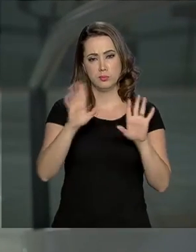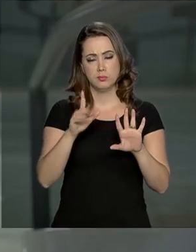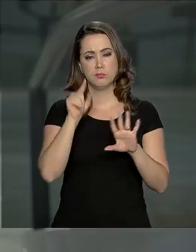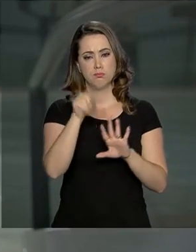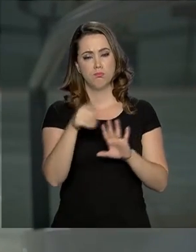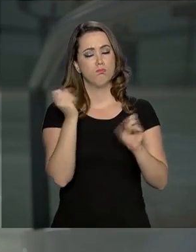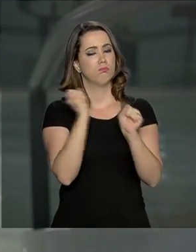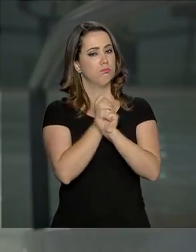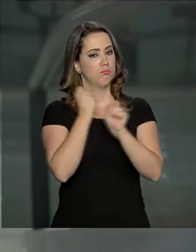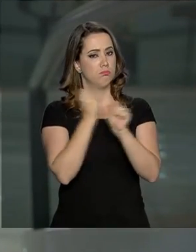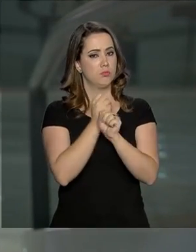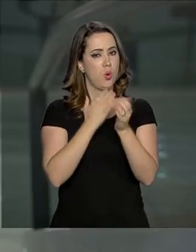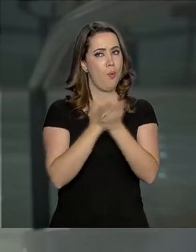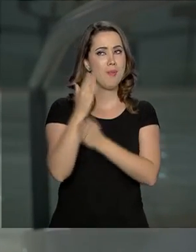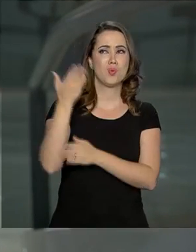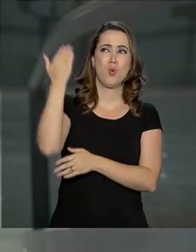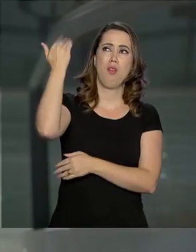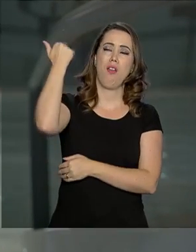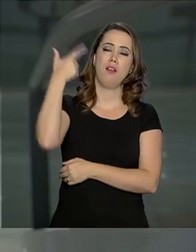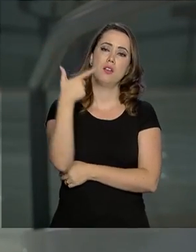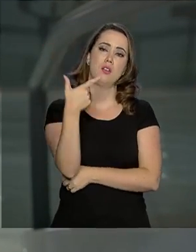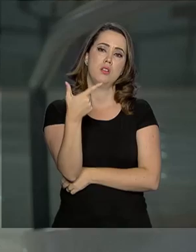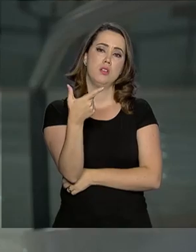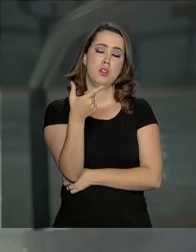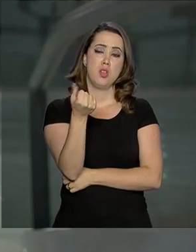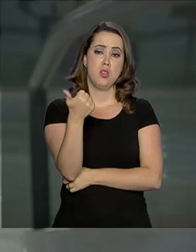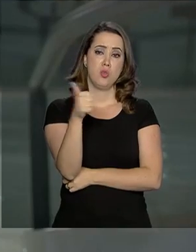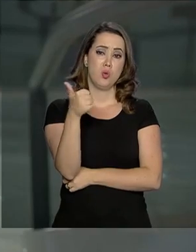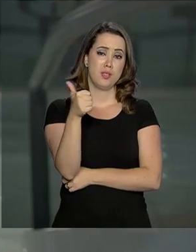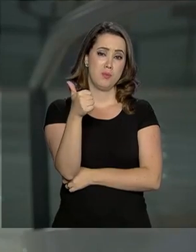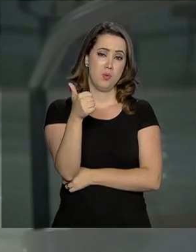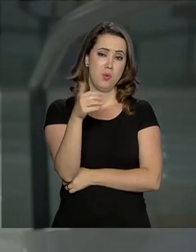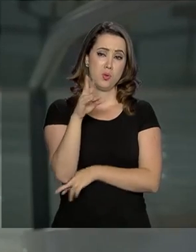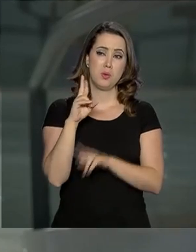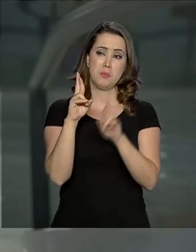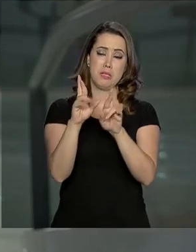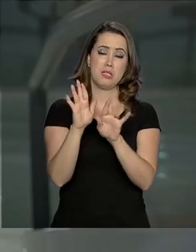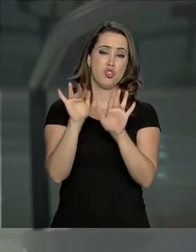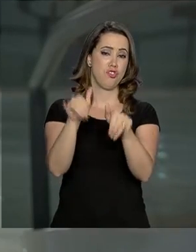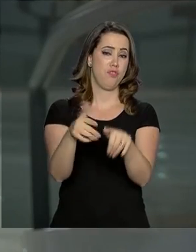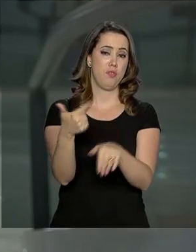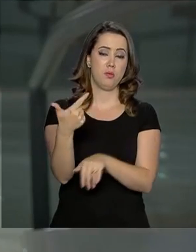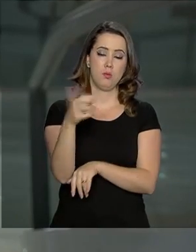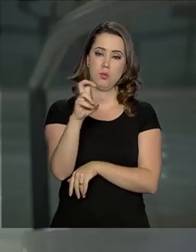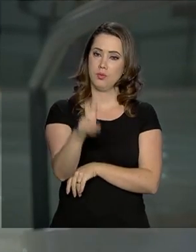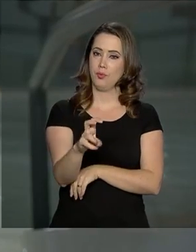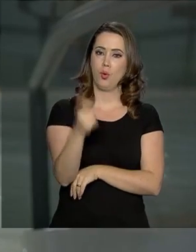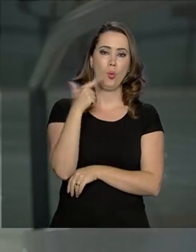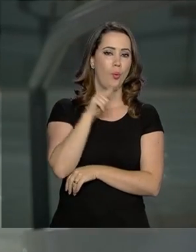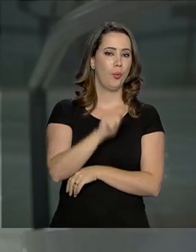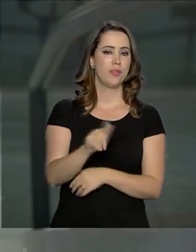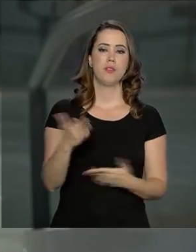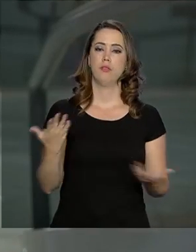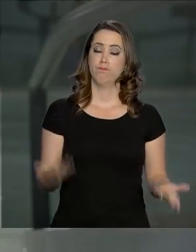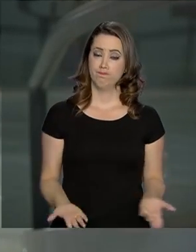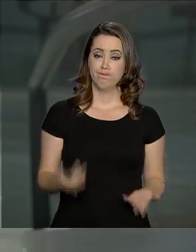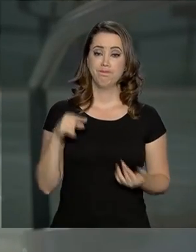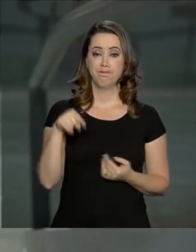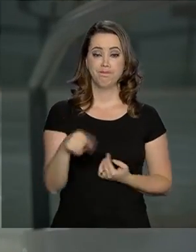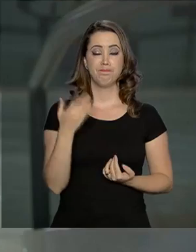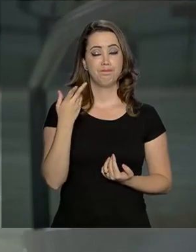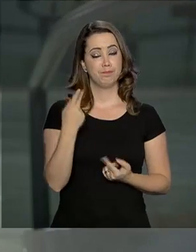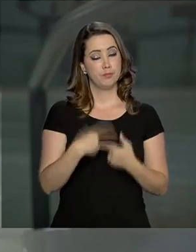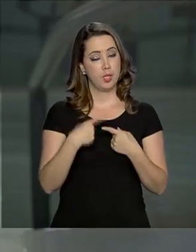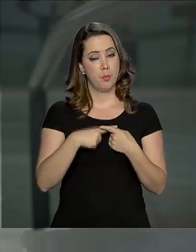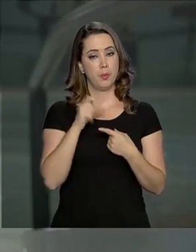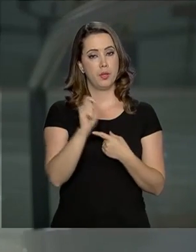construção ele foi iniciado em 2011, com previsão de conclusão em 2015, o que não aconteceu, segundo ele,